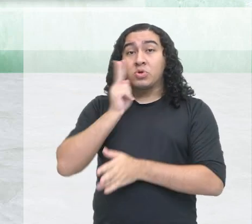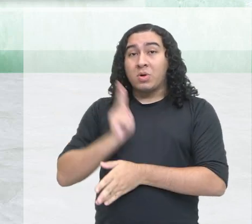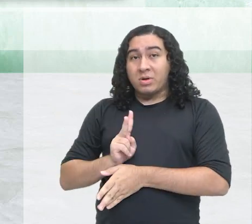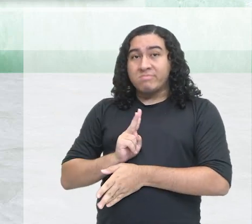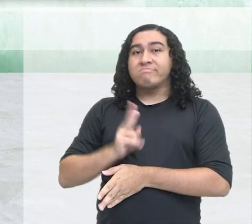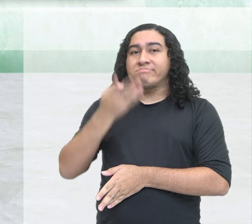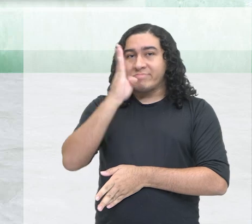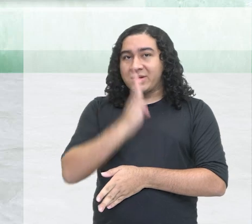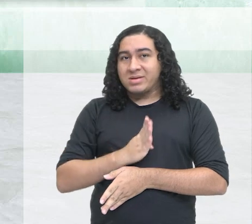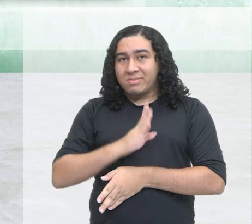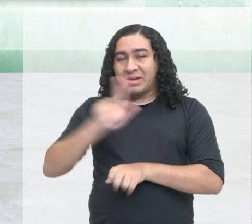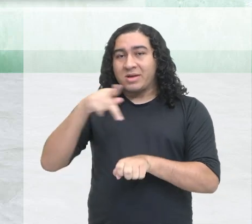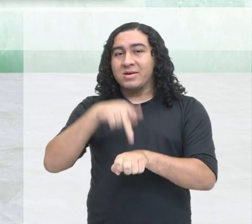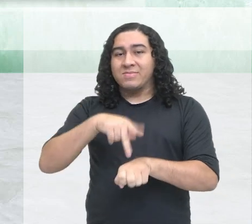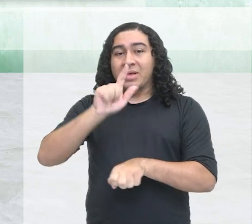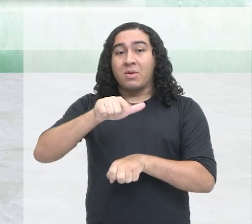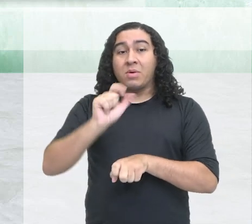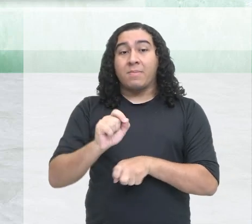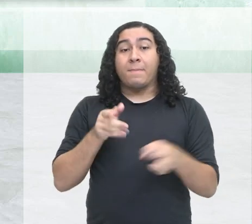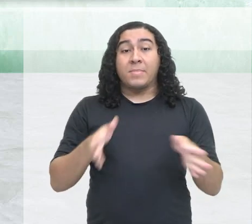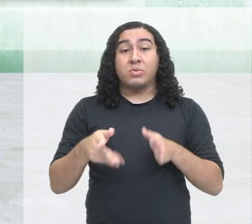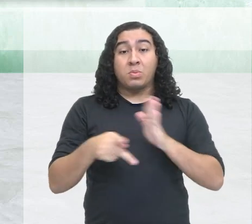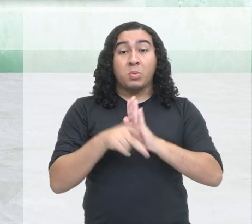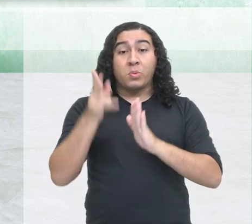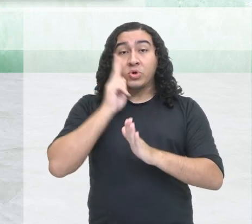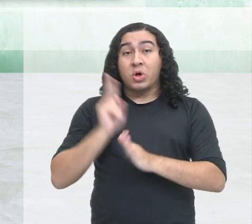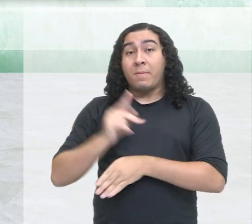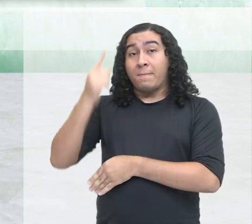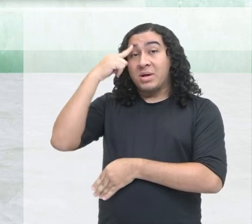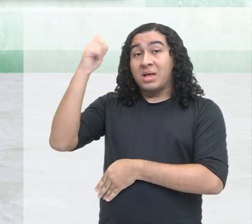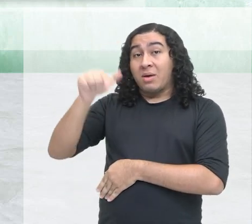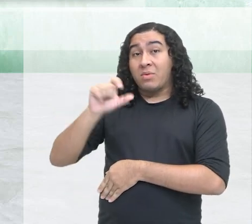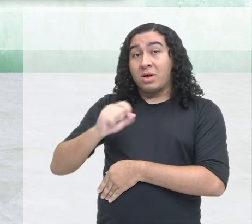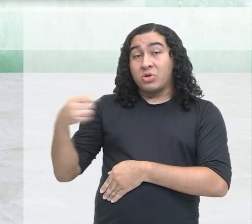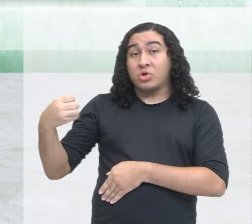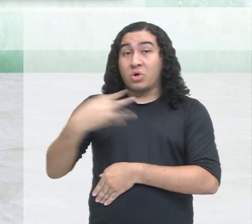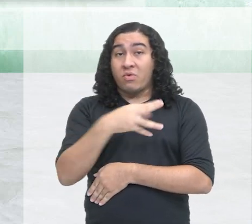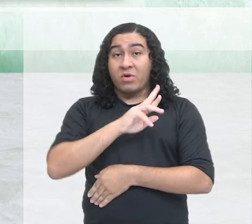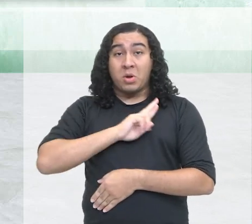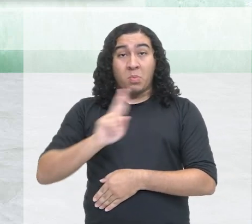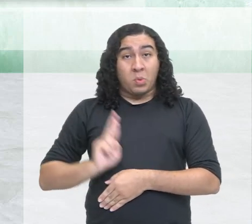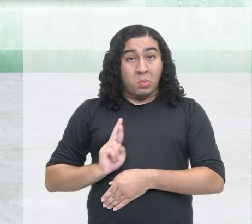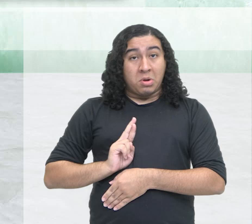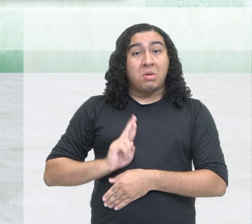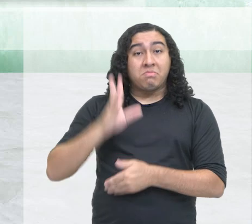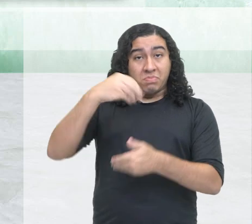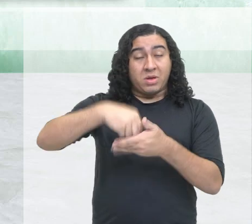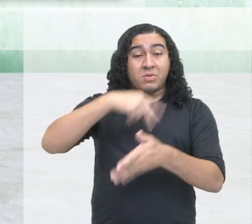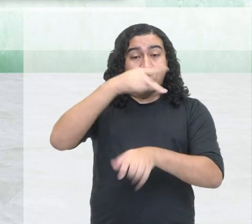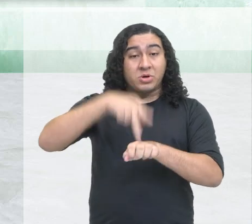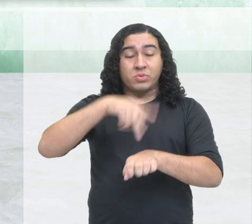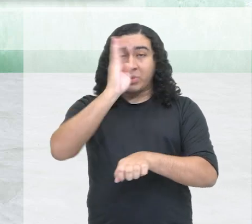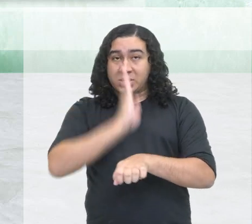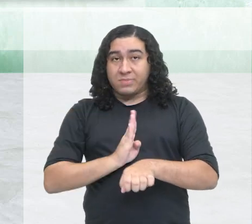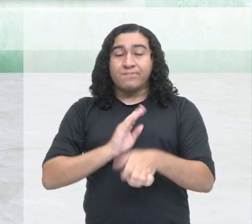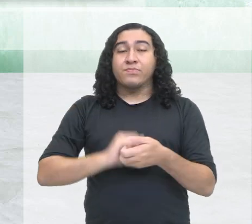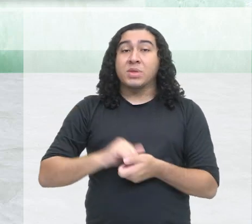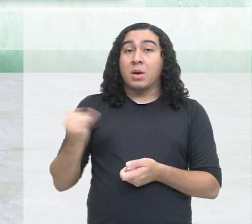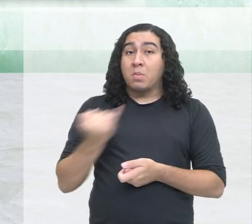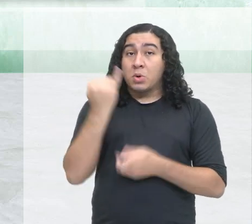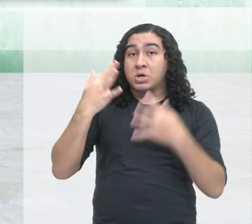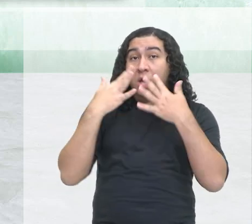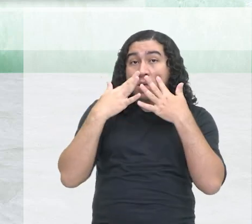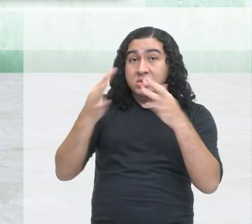Brasil. Um período na qual a história chama de Nova República no Brasil. É importante estarmos atentos